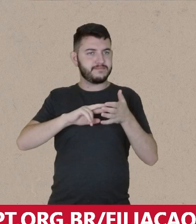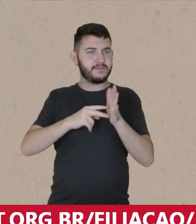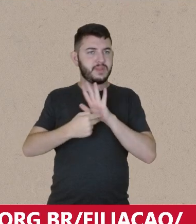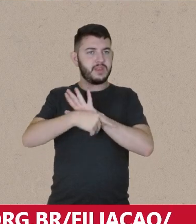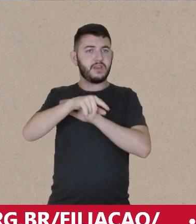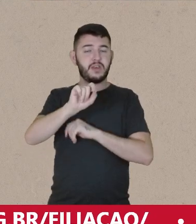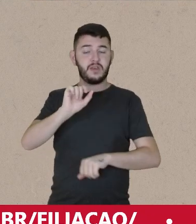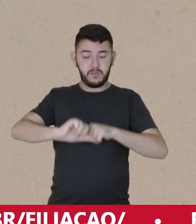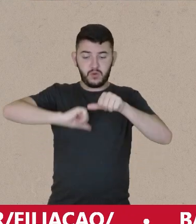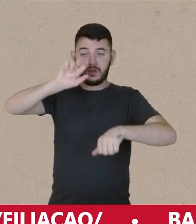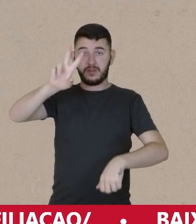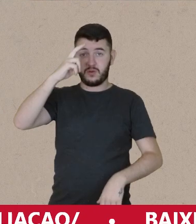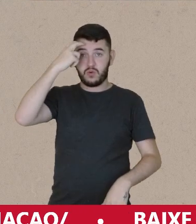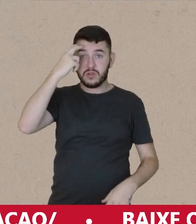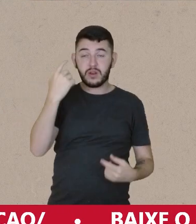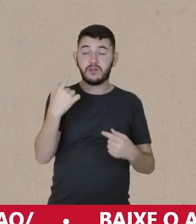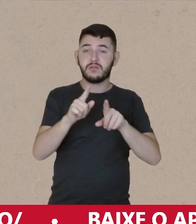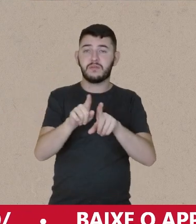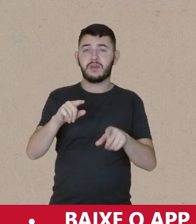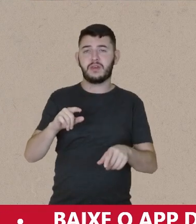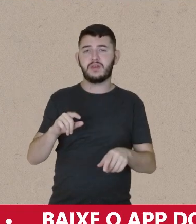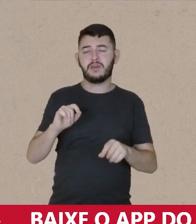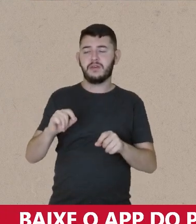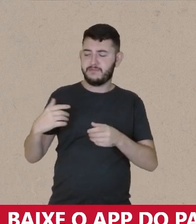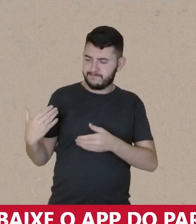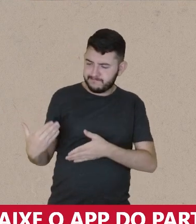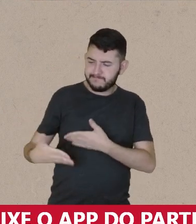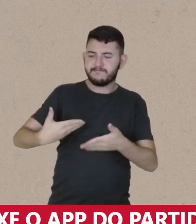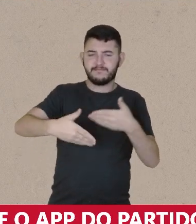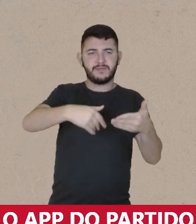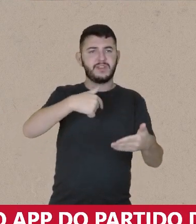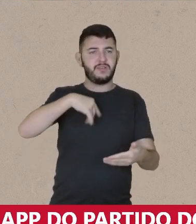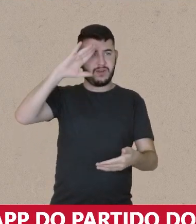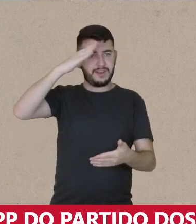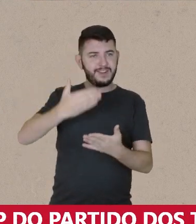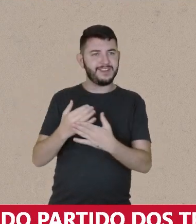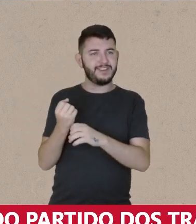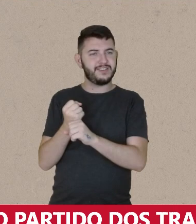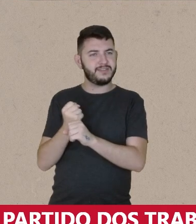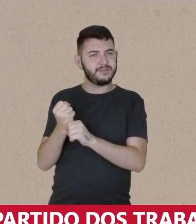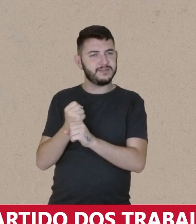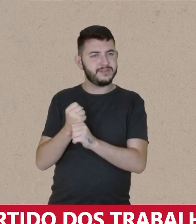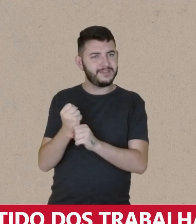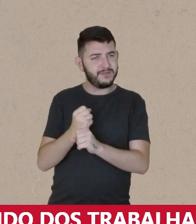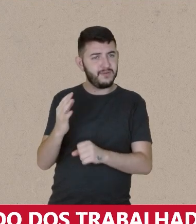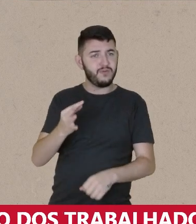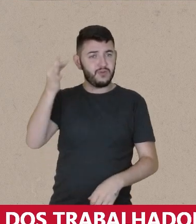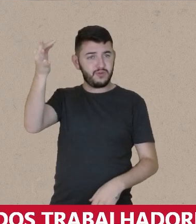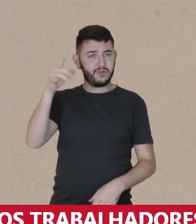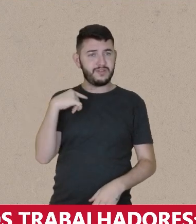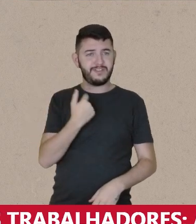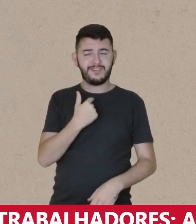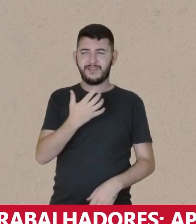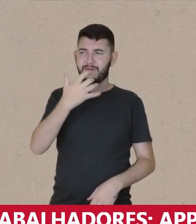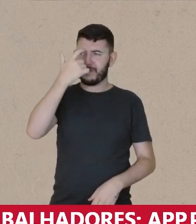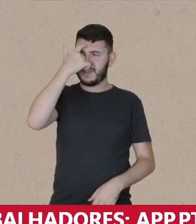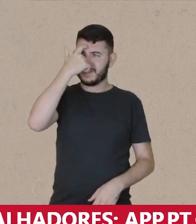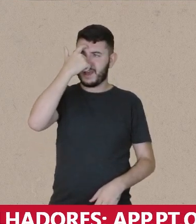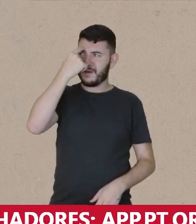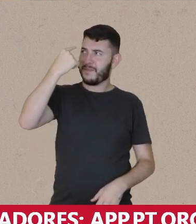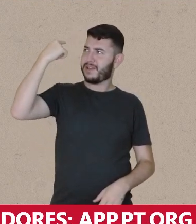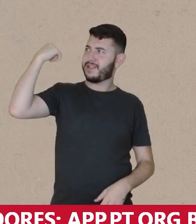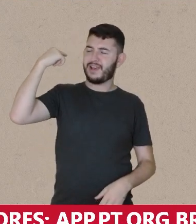que acredito que a gente está dando os primeiros passos agora. Daqui a uns anos a gente vai olhar para trás e vai dizer, poxa, eu não acredito que era